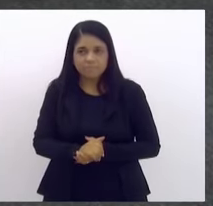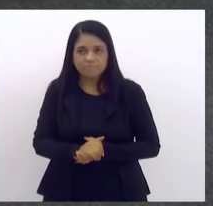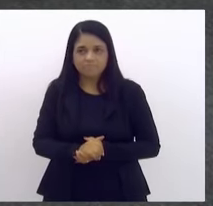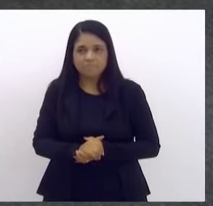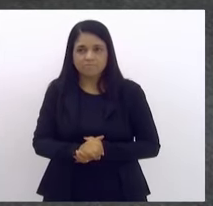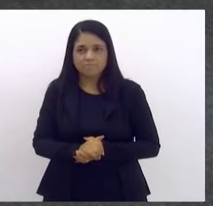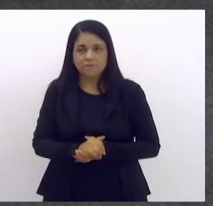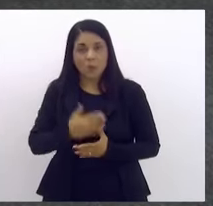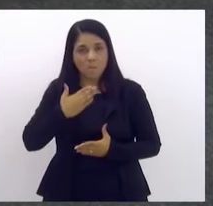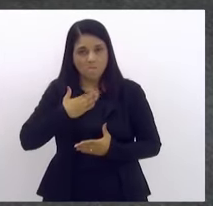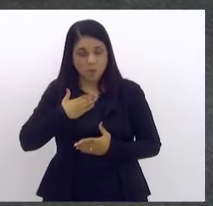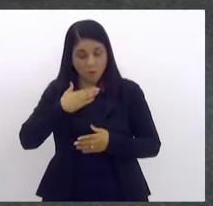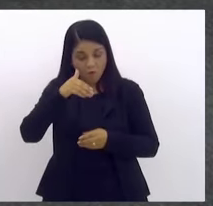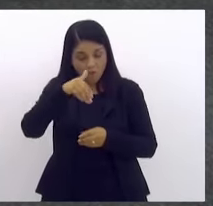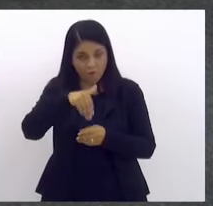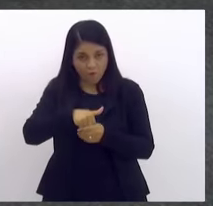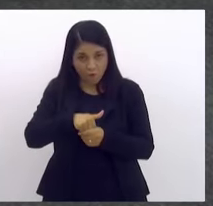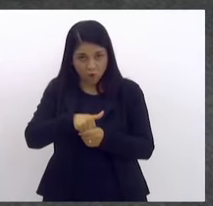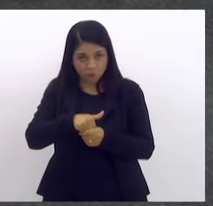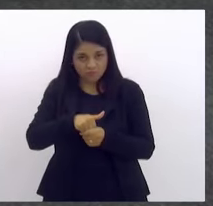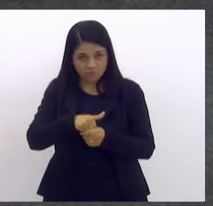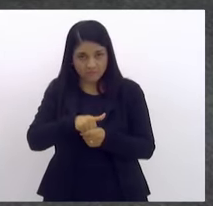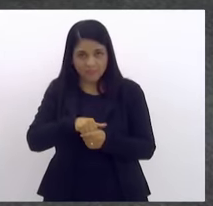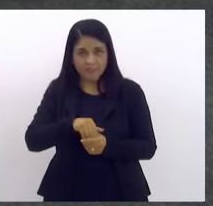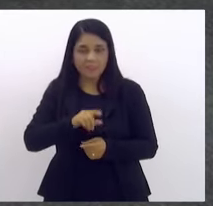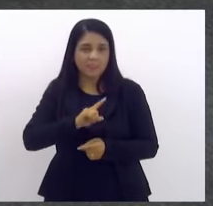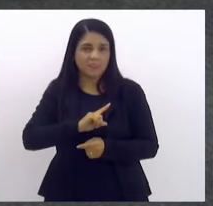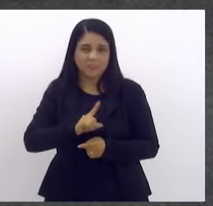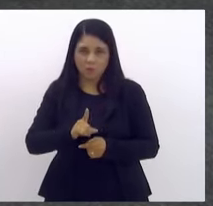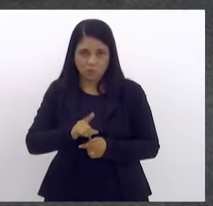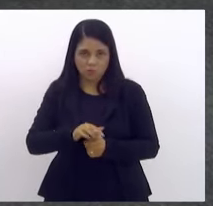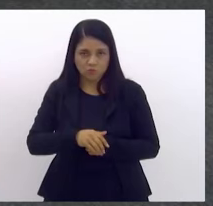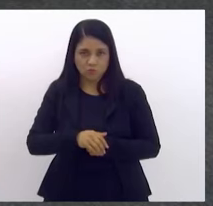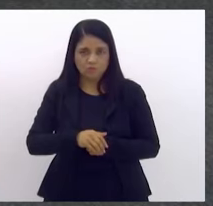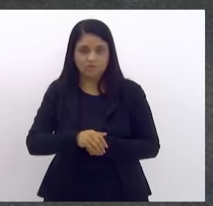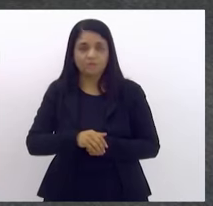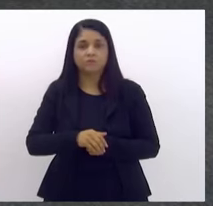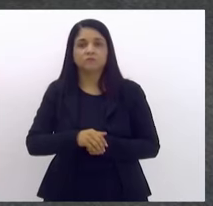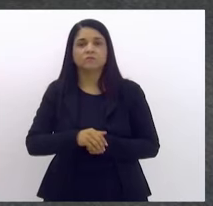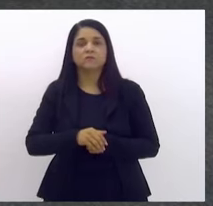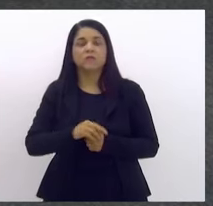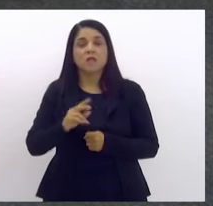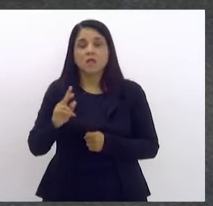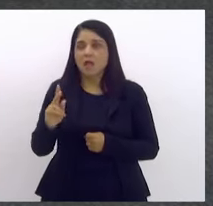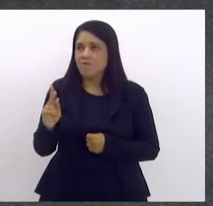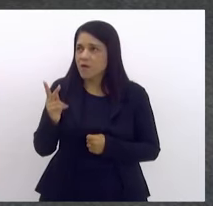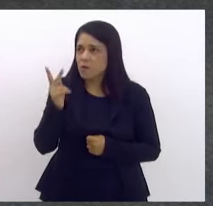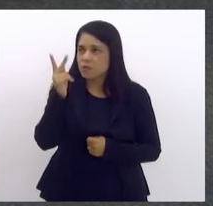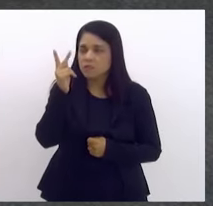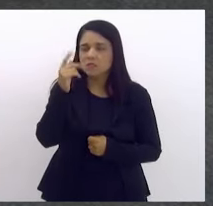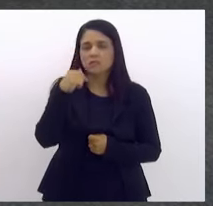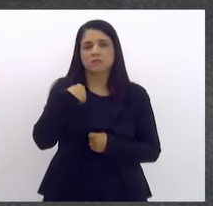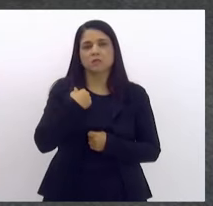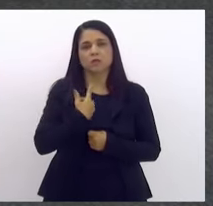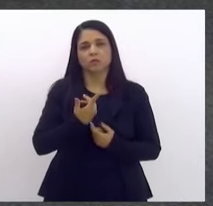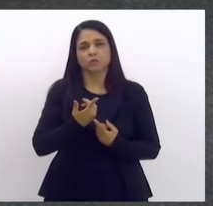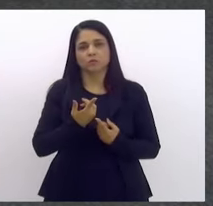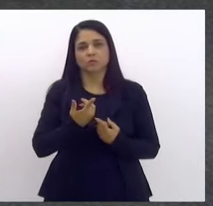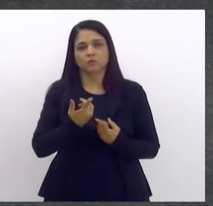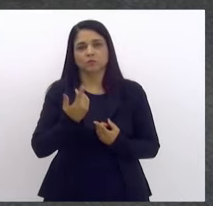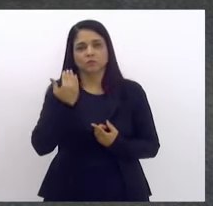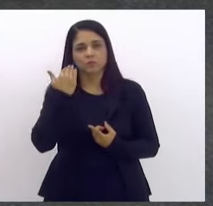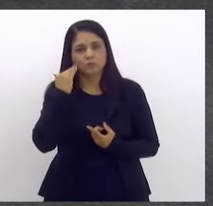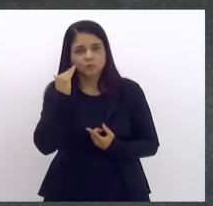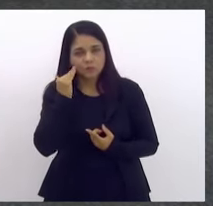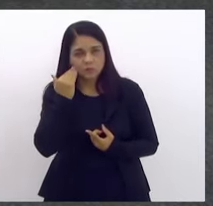que o meu voto não é o voto que entende pela valorização do servidor público, é o voto que